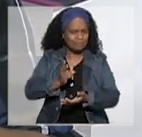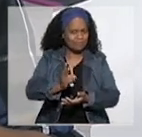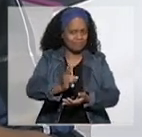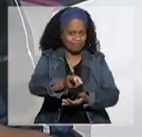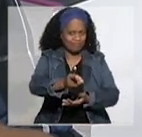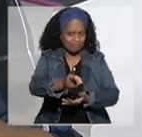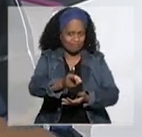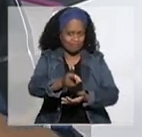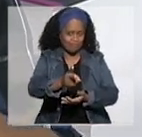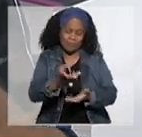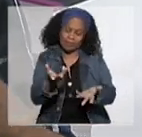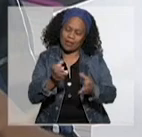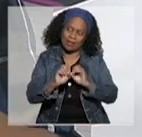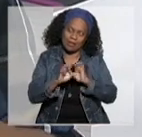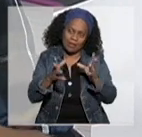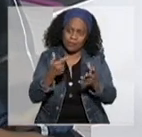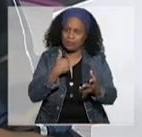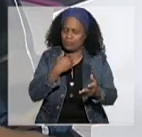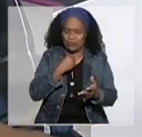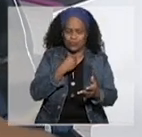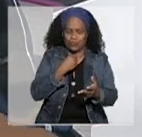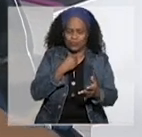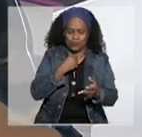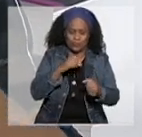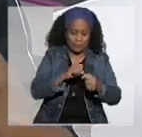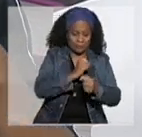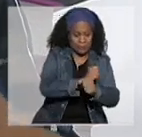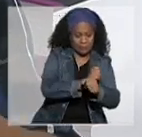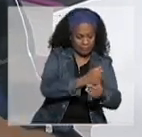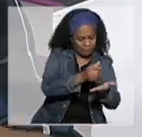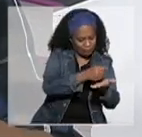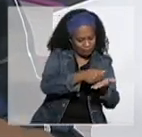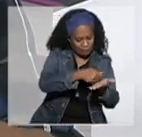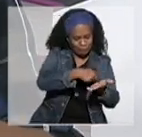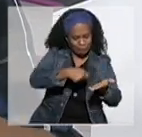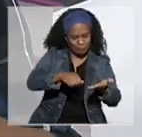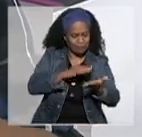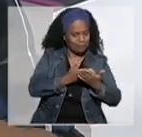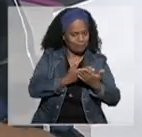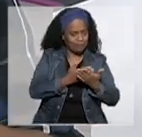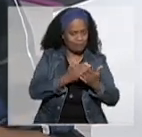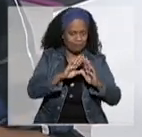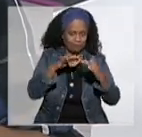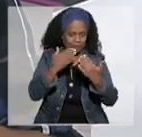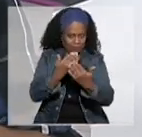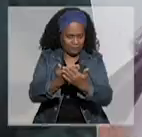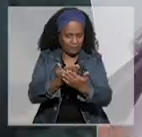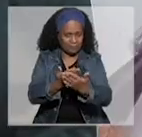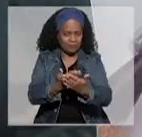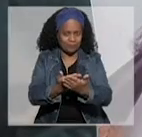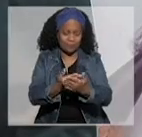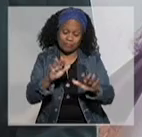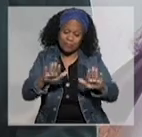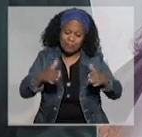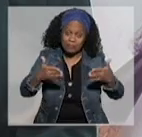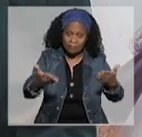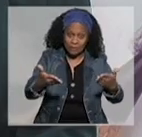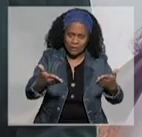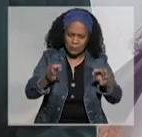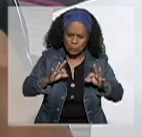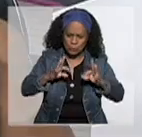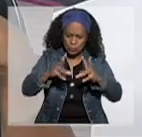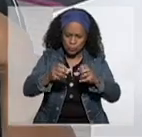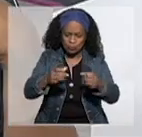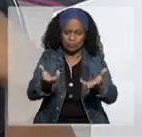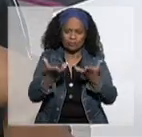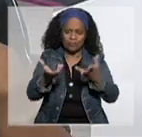sempre. Claro que não poderia deixar de fazer meus deveres em casa, meus deveres na escola. Sim. Então,